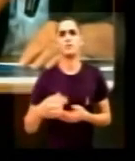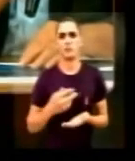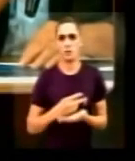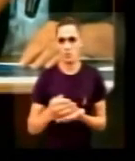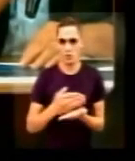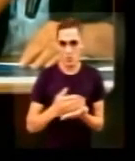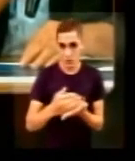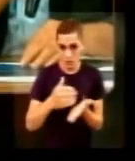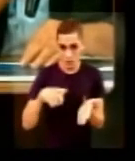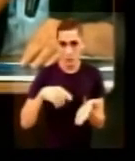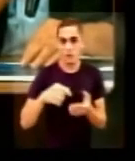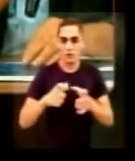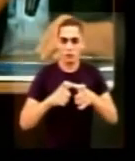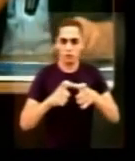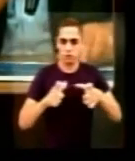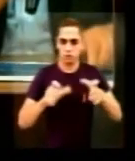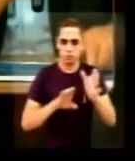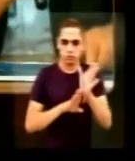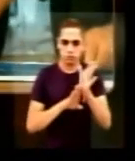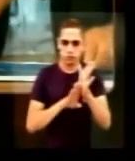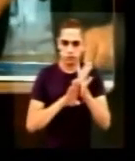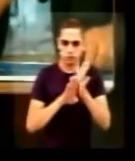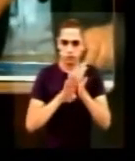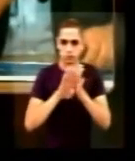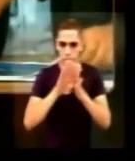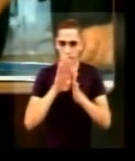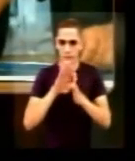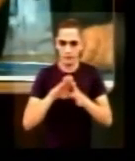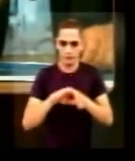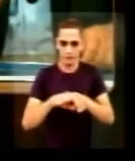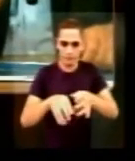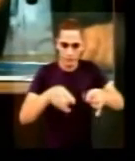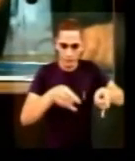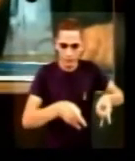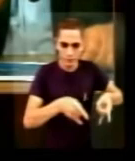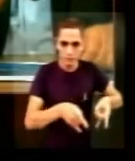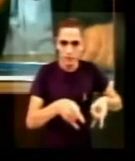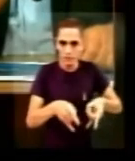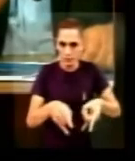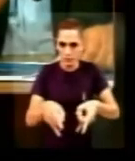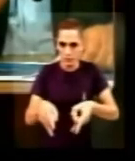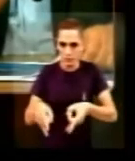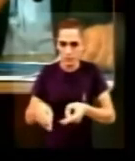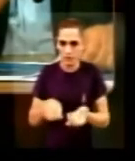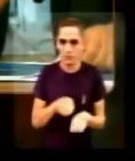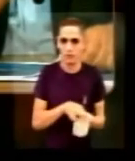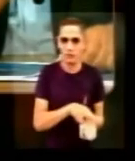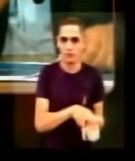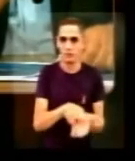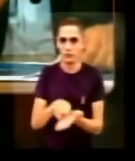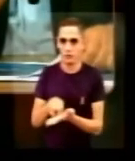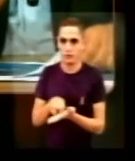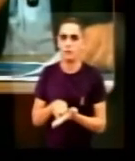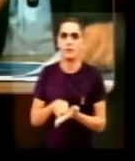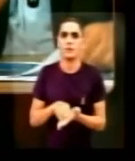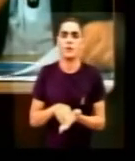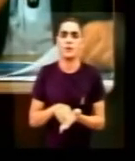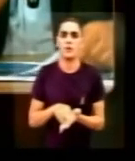um novo platô de ocupação de leitos que estão girando em torno de